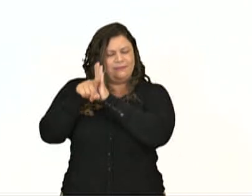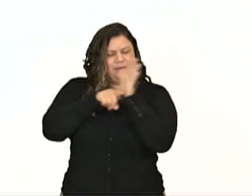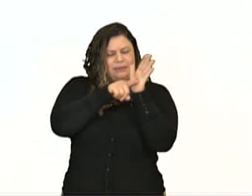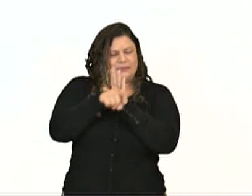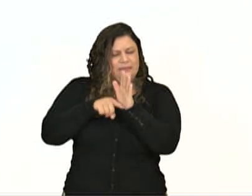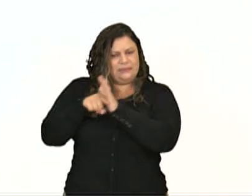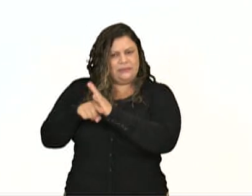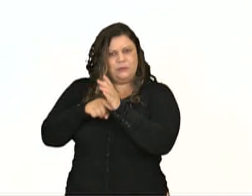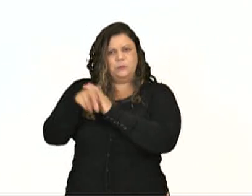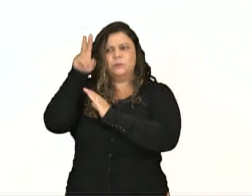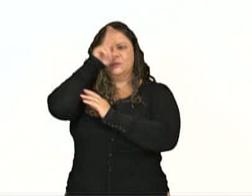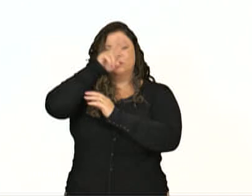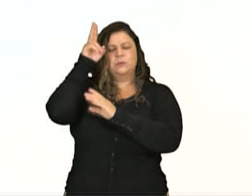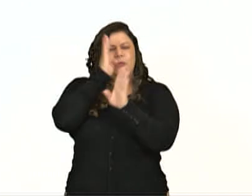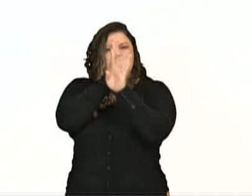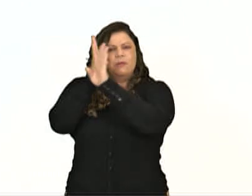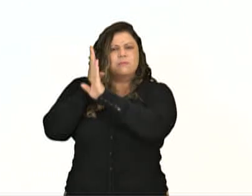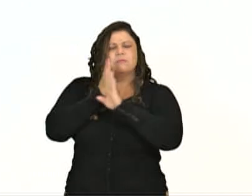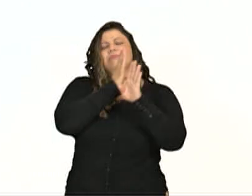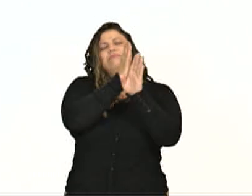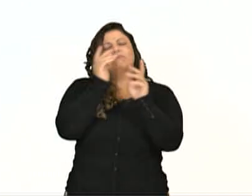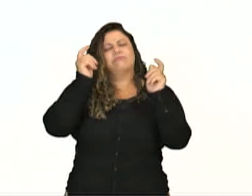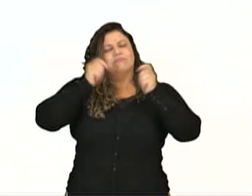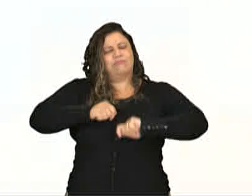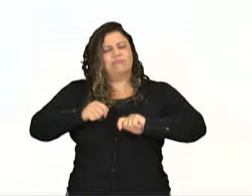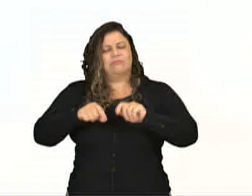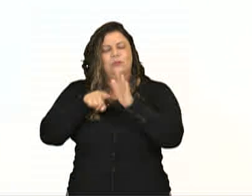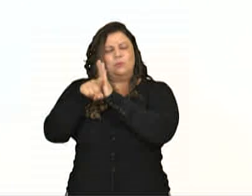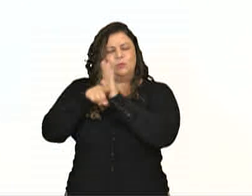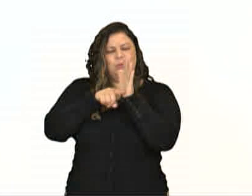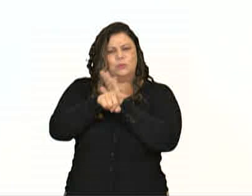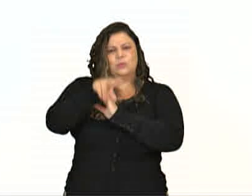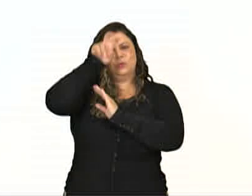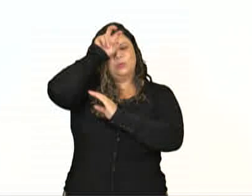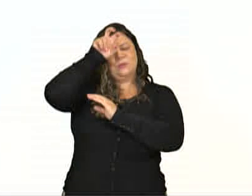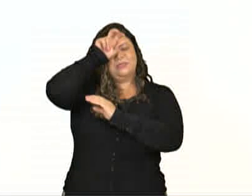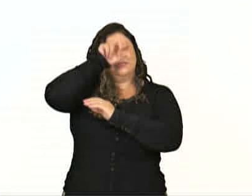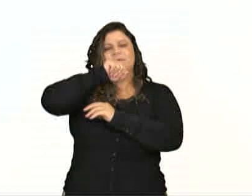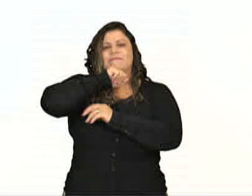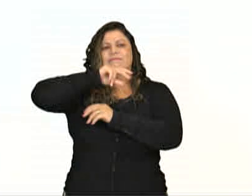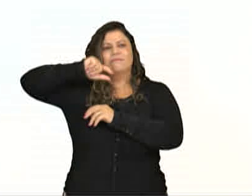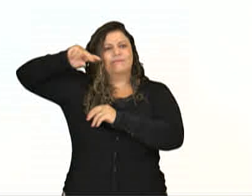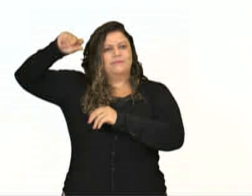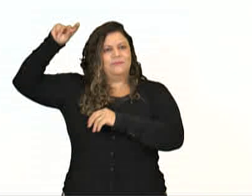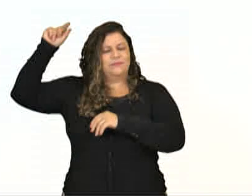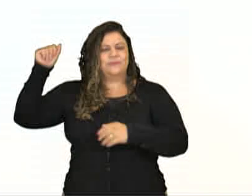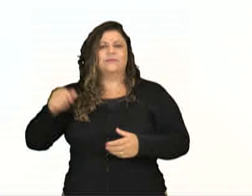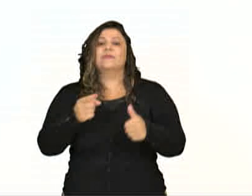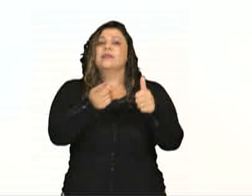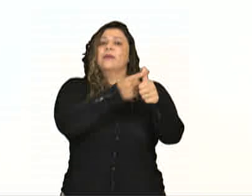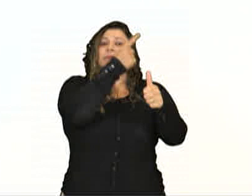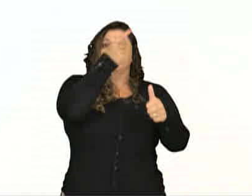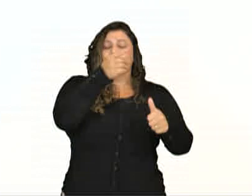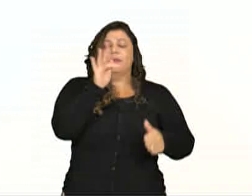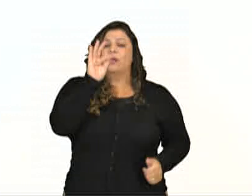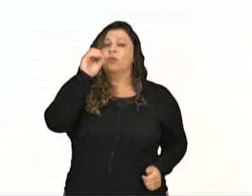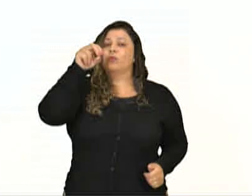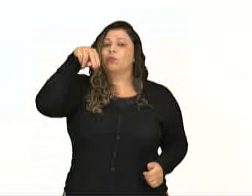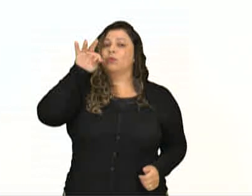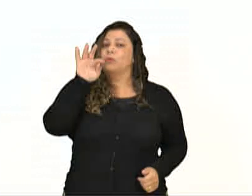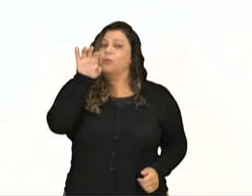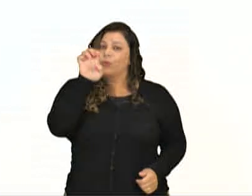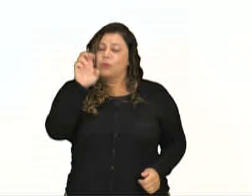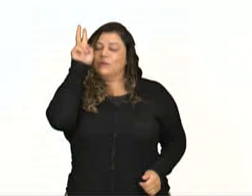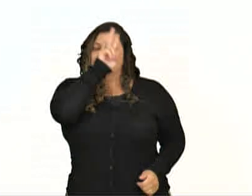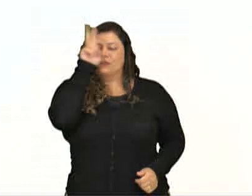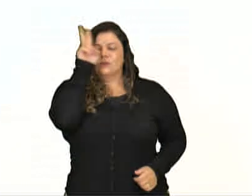melhor, as descobertas arqueológicas sobre o estudo do Egito Antigo. Então, primeira coisa, fontes históricas. É tudo aquilo que os